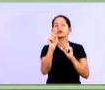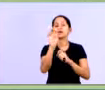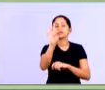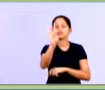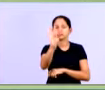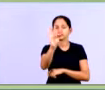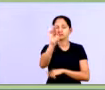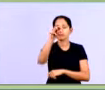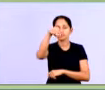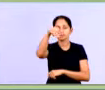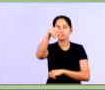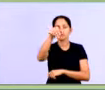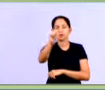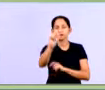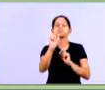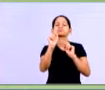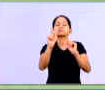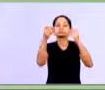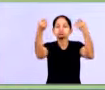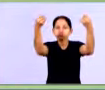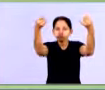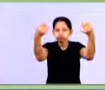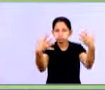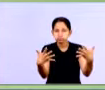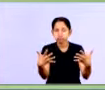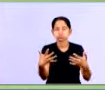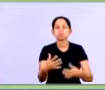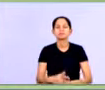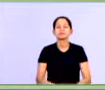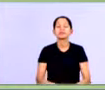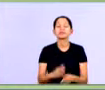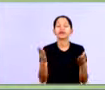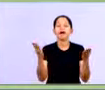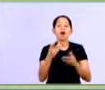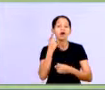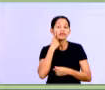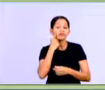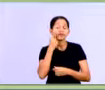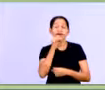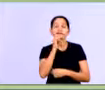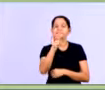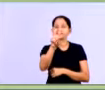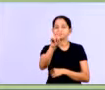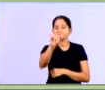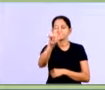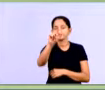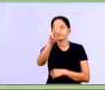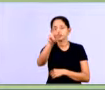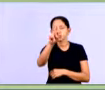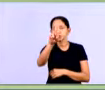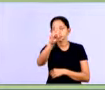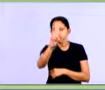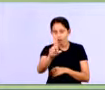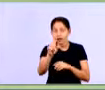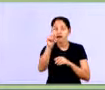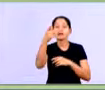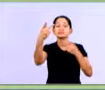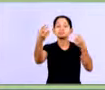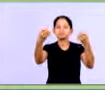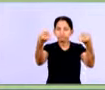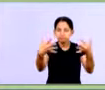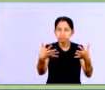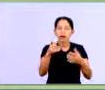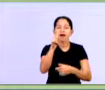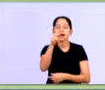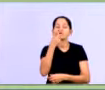taxa mínima de atratividade. Então vamos lá, professora. O aluno viu que é de Colorado Oeste respondeu: